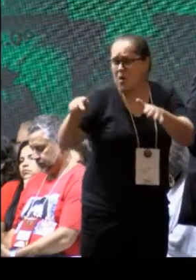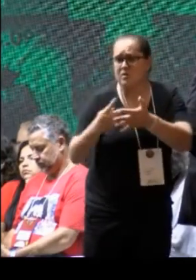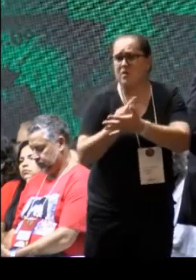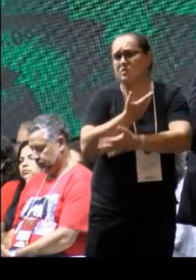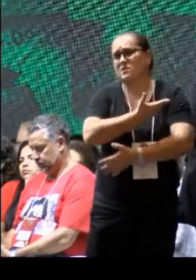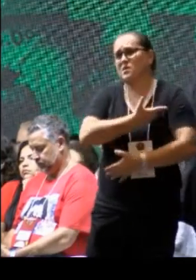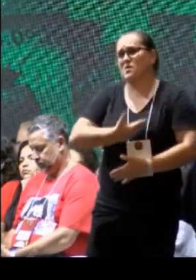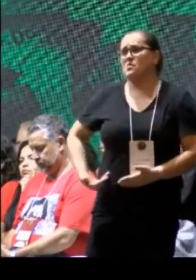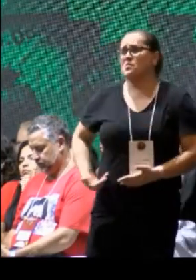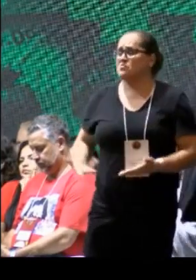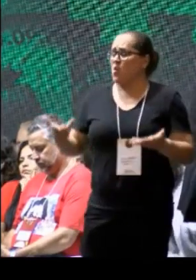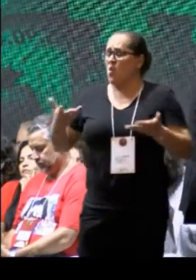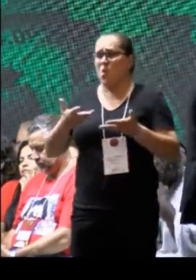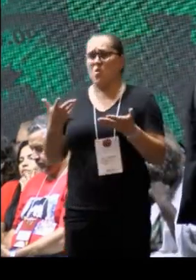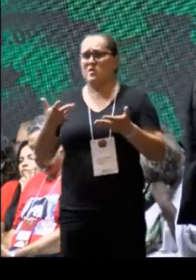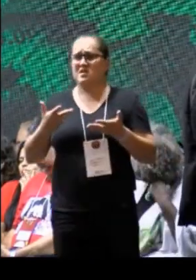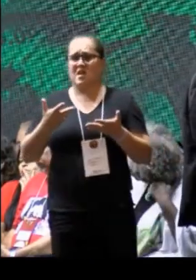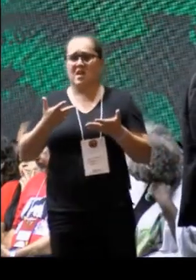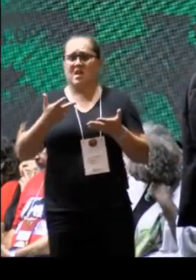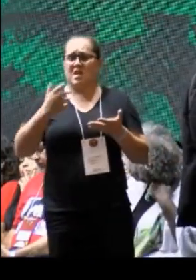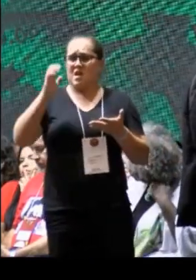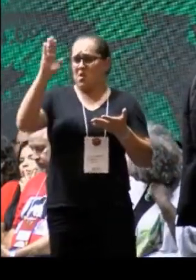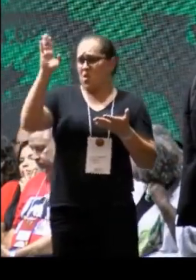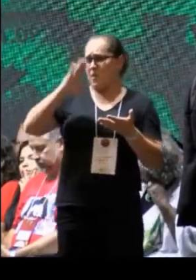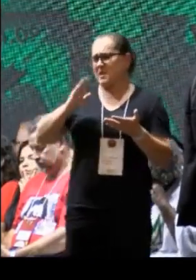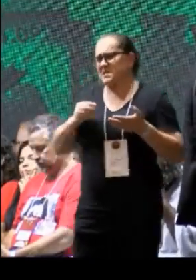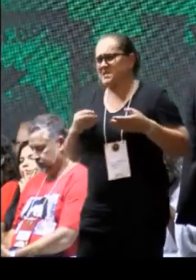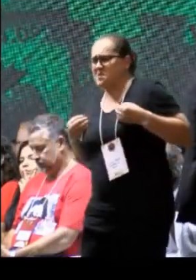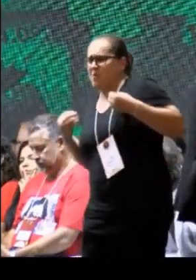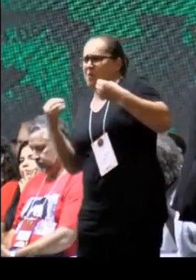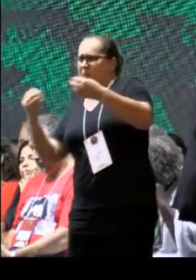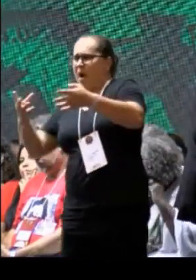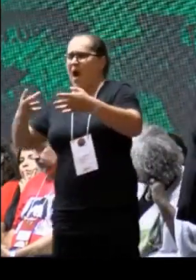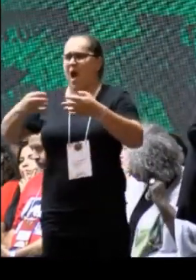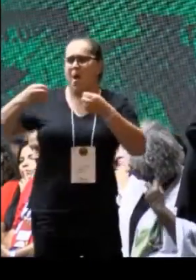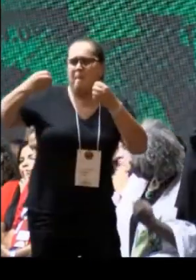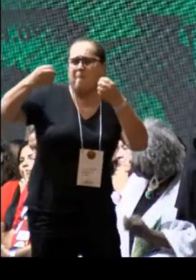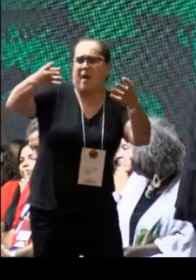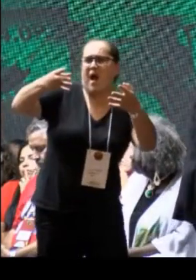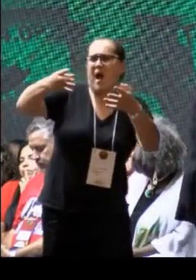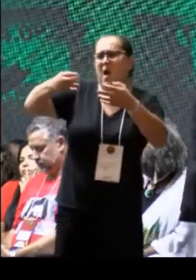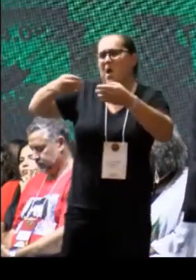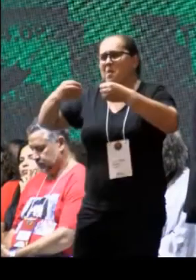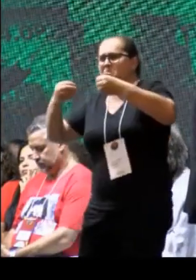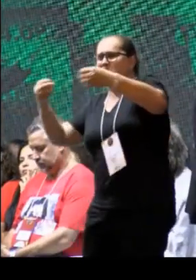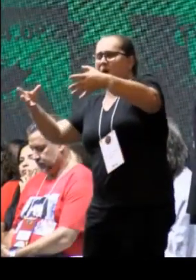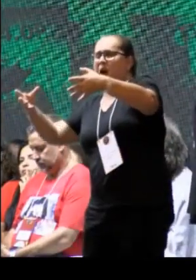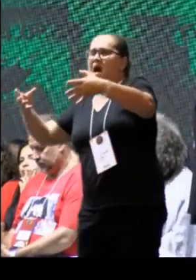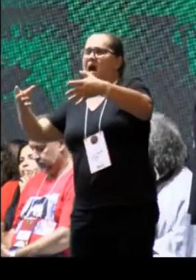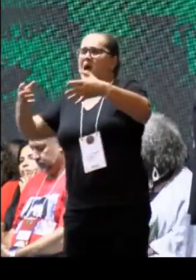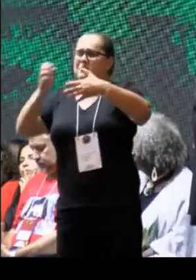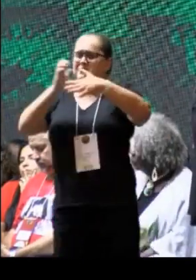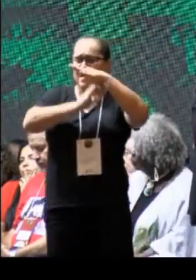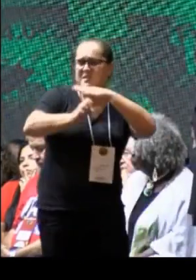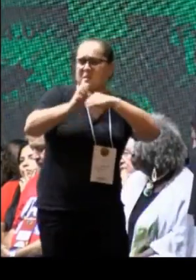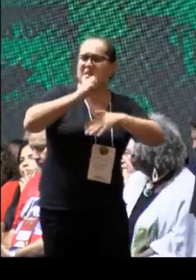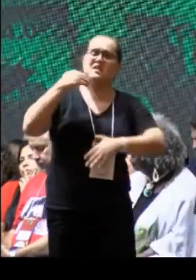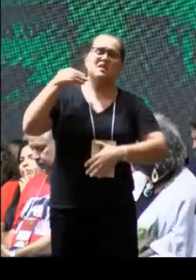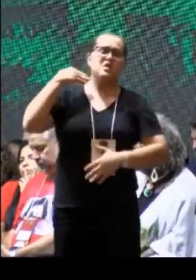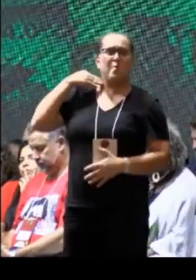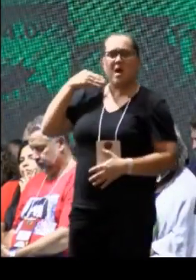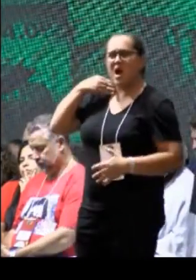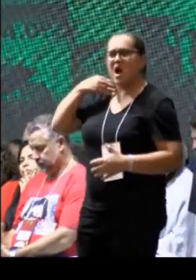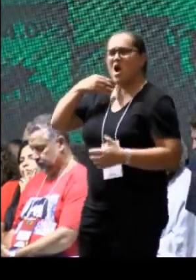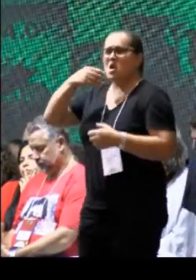no Brasil. Estão entregando criminosamente a outros países as empresas, os bancos, o